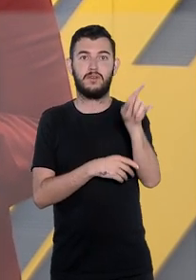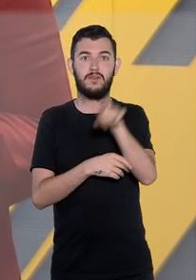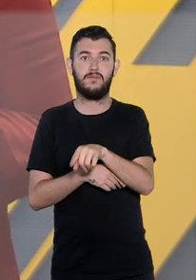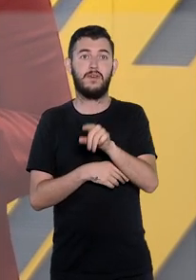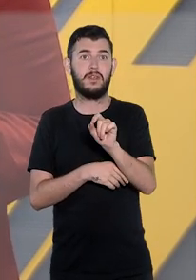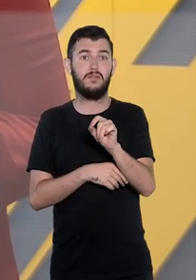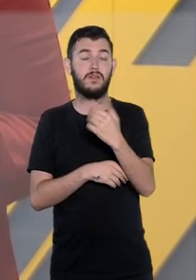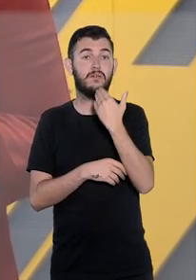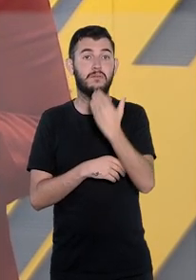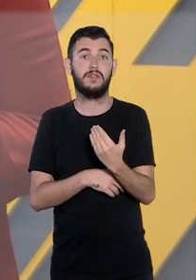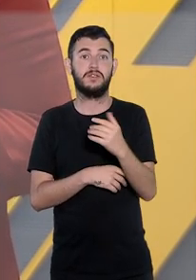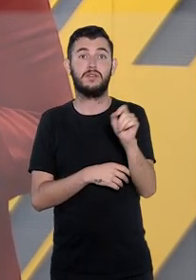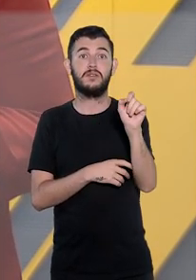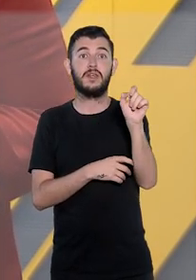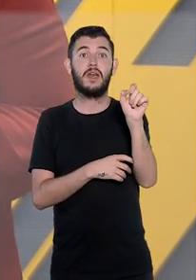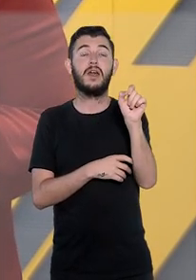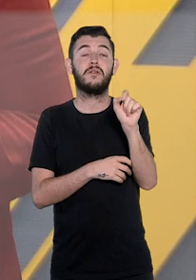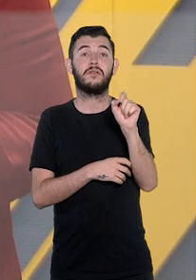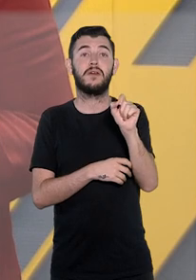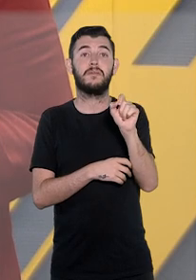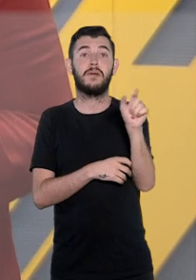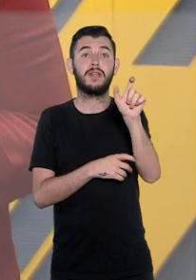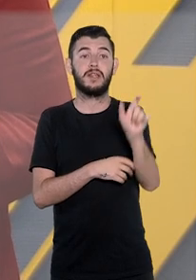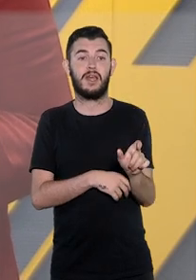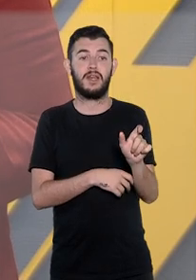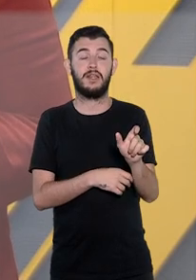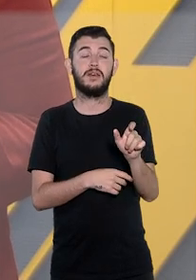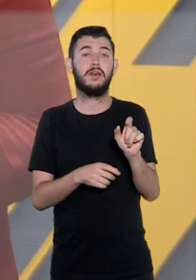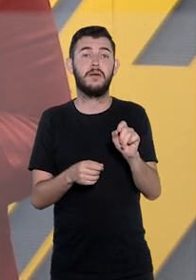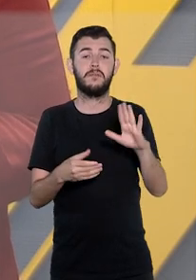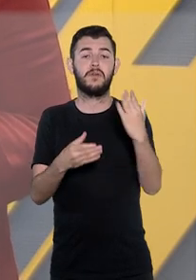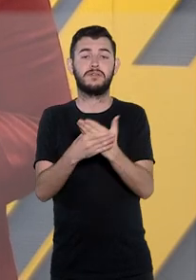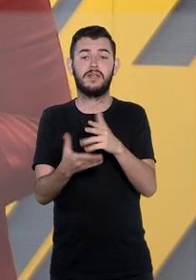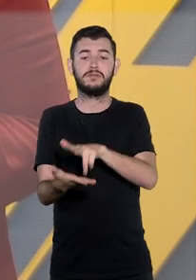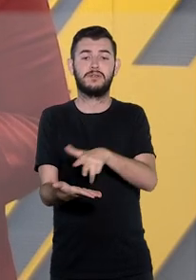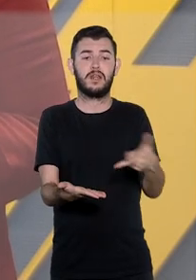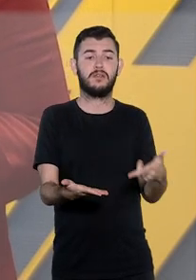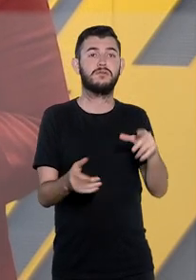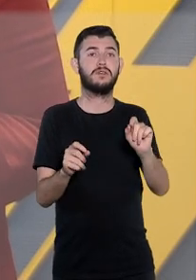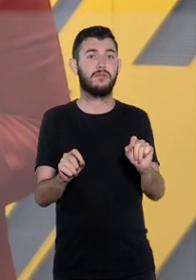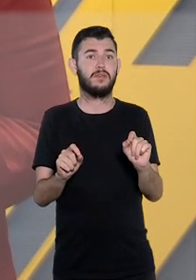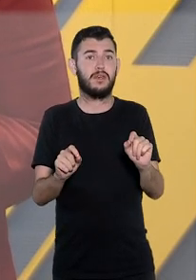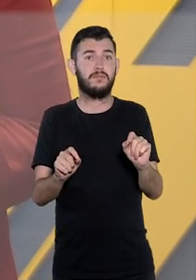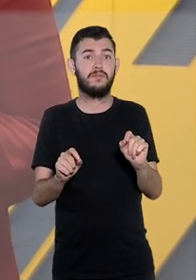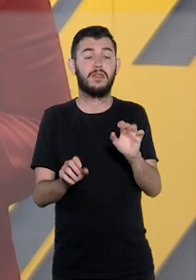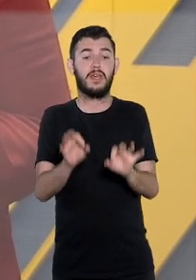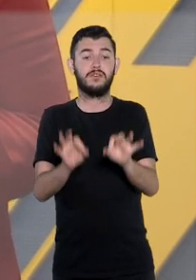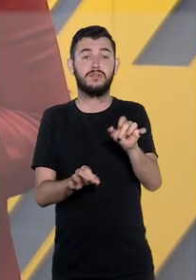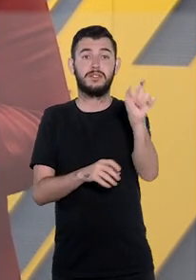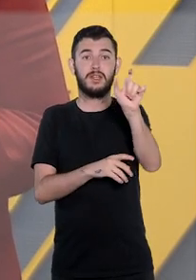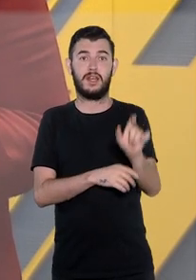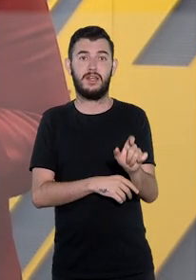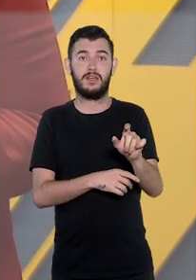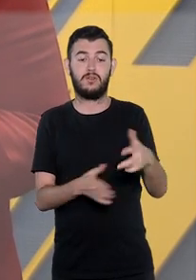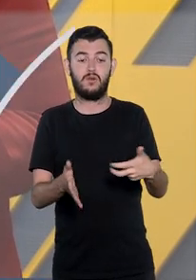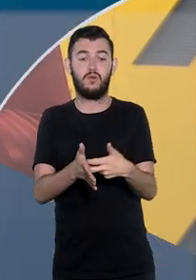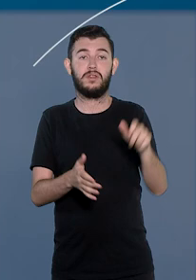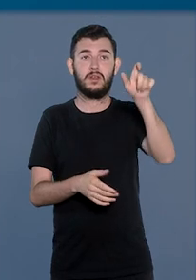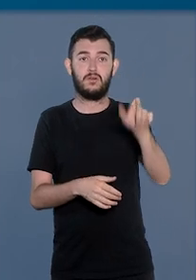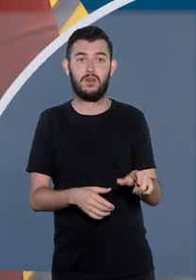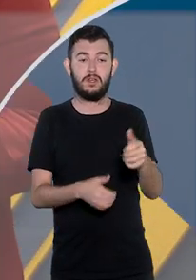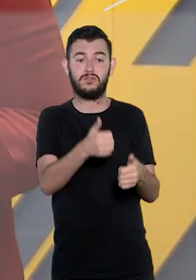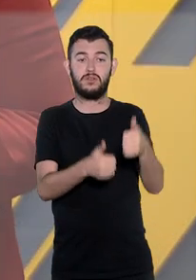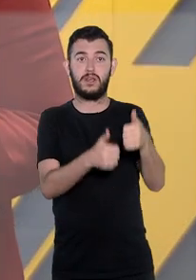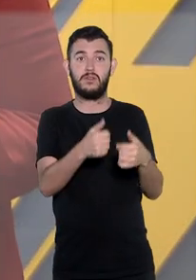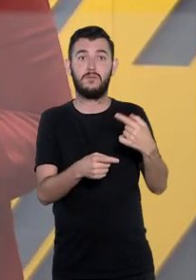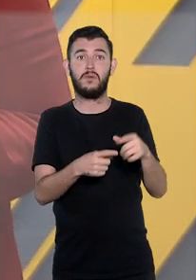da Itália apresentar a tradução integral do processo em que a justiça italiana condenou o jogador por estupro.